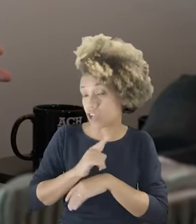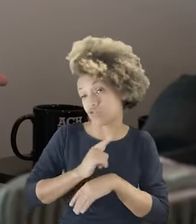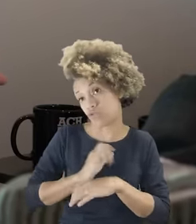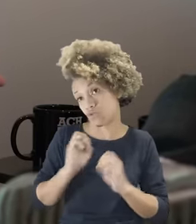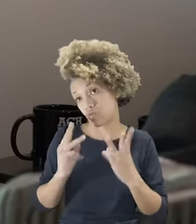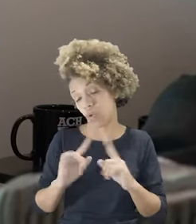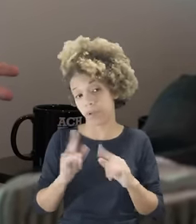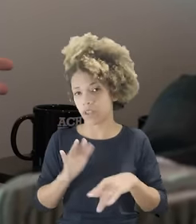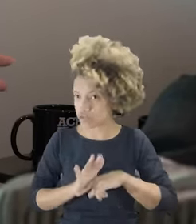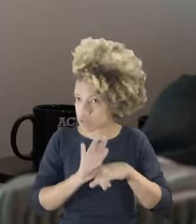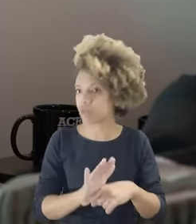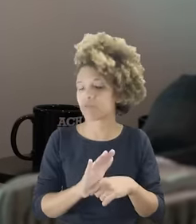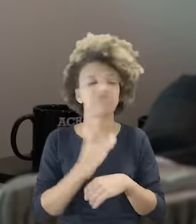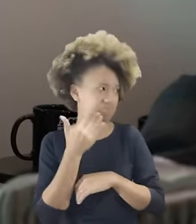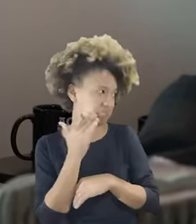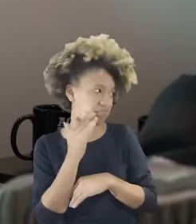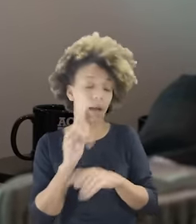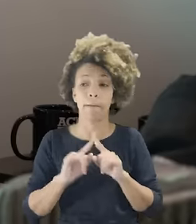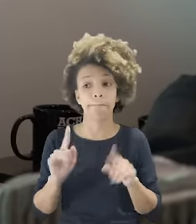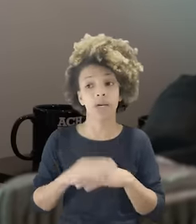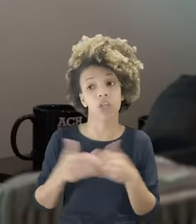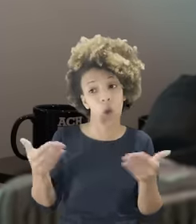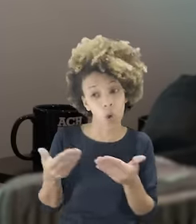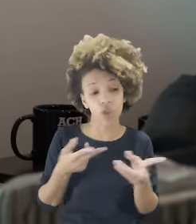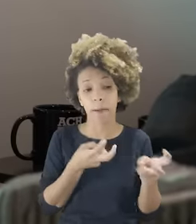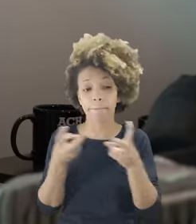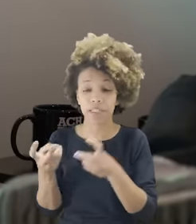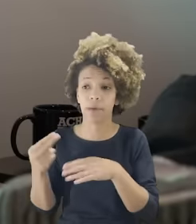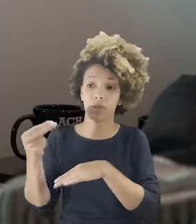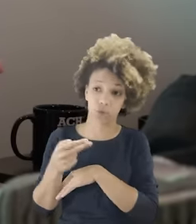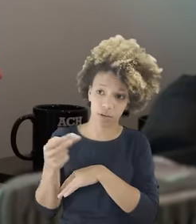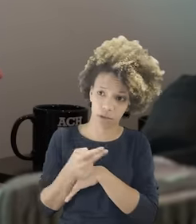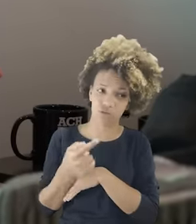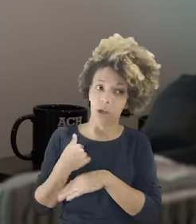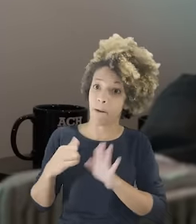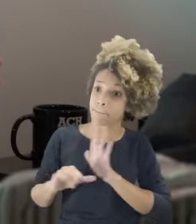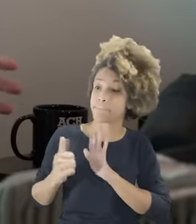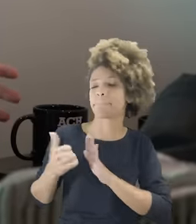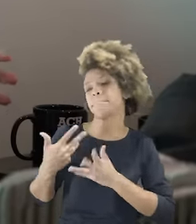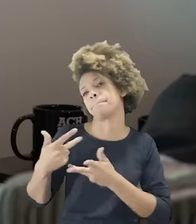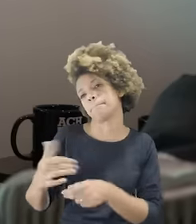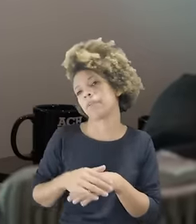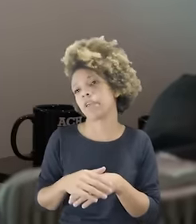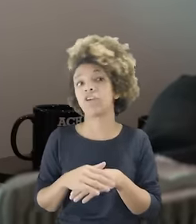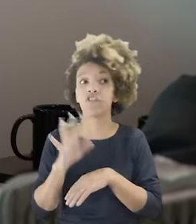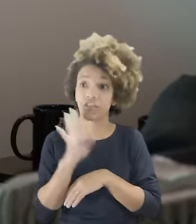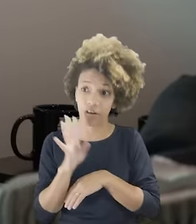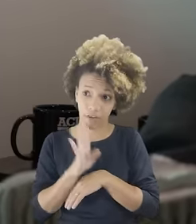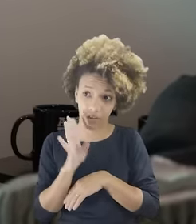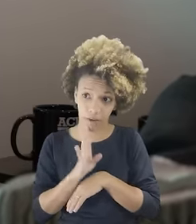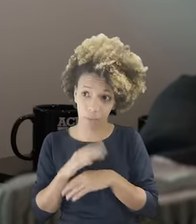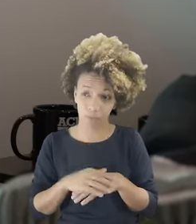quando a gente já tinha o show do personagem que isso ajudou bastante e assim a gente hoje percebem no nordeste Eu fui a primeira vez esse ano e